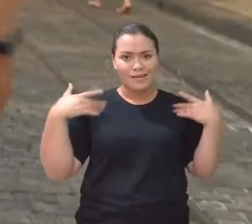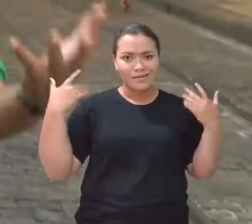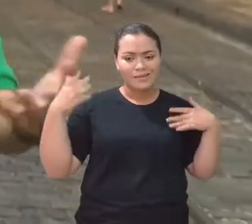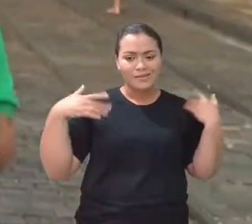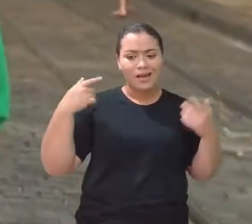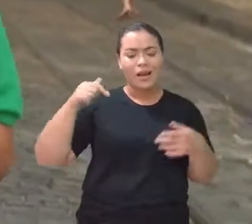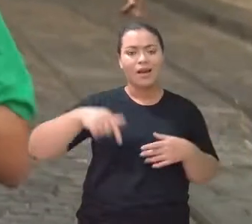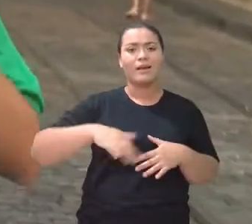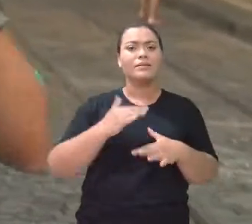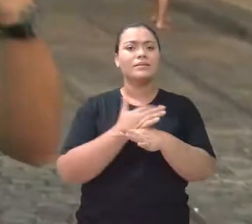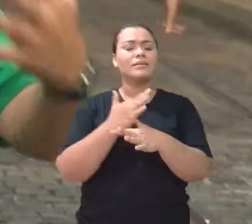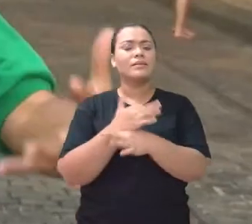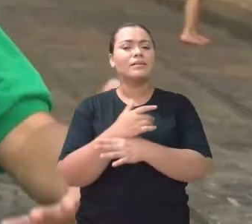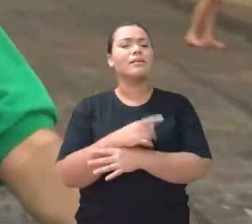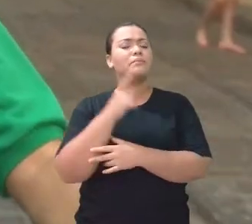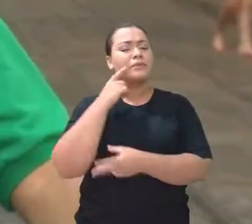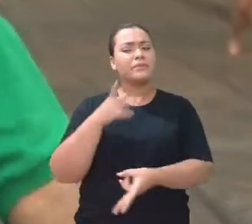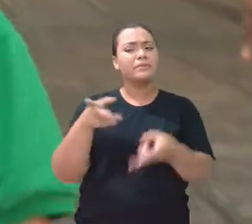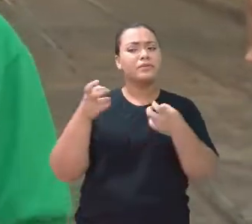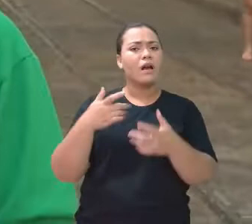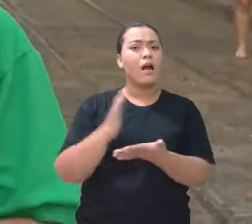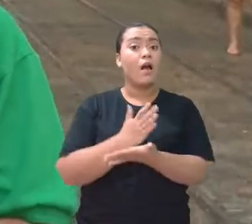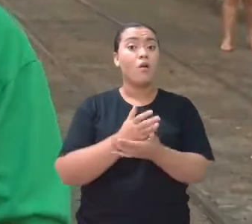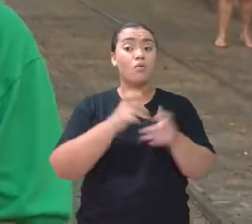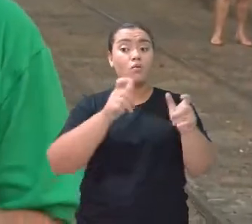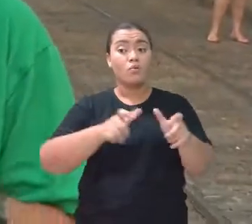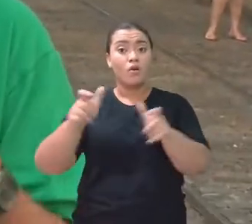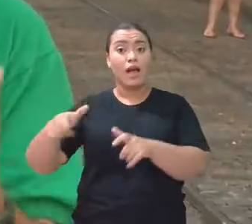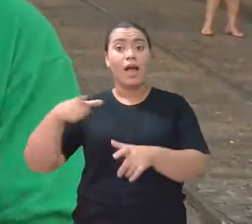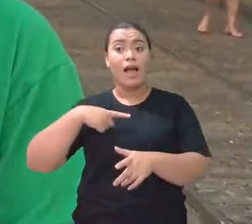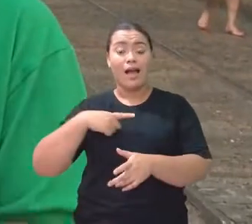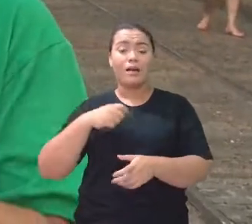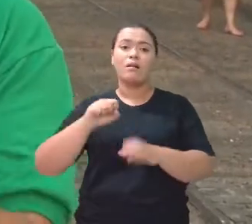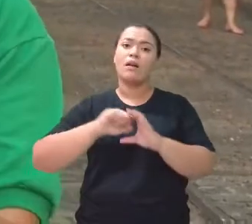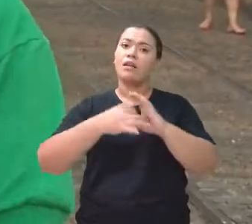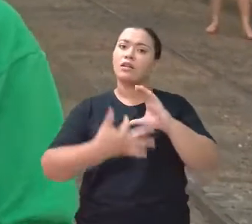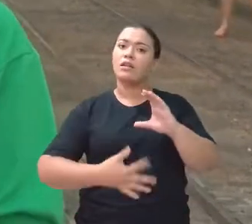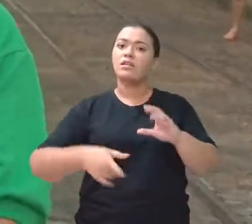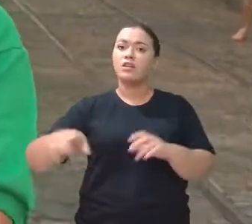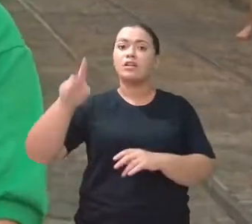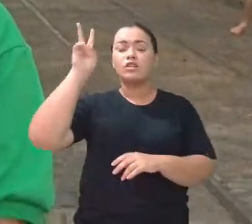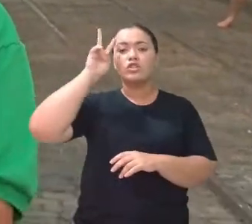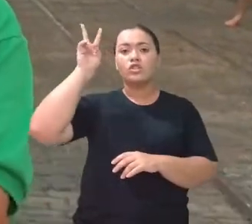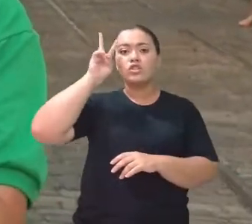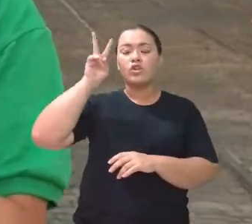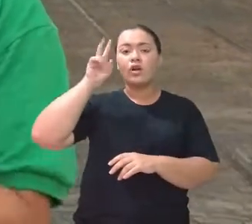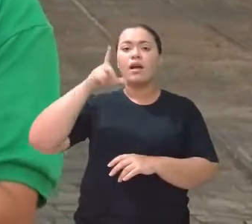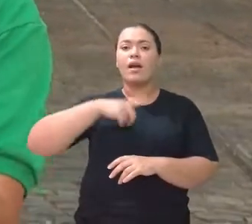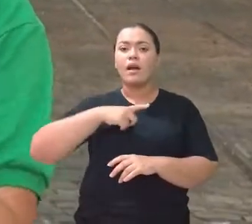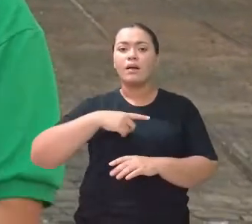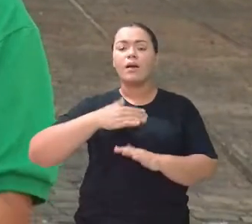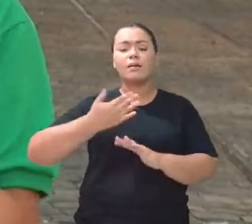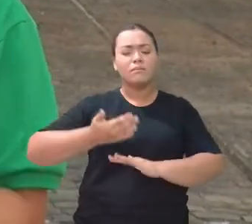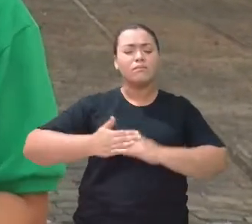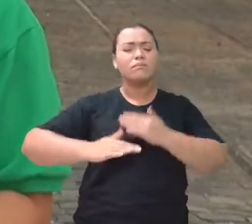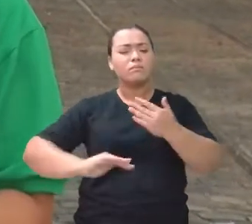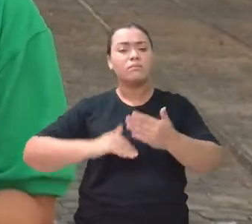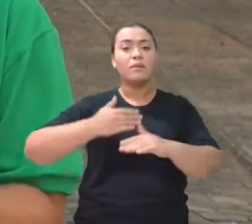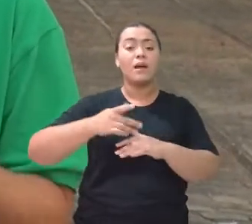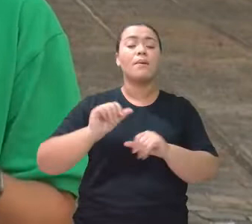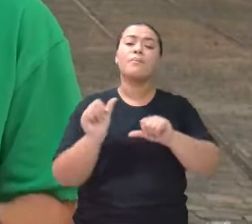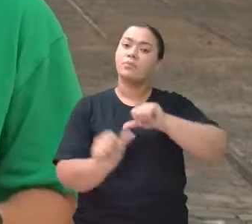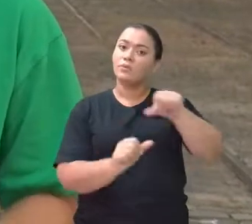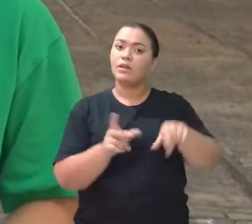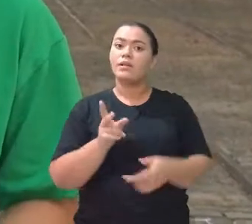gente percebe que alguns lugares que têm característica histórica, né, eles vão começar a, aos poucos, serem modificados,